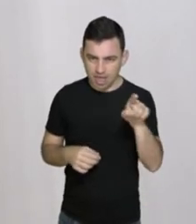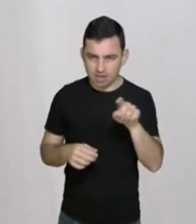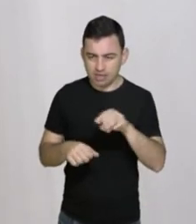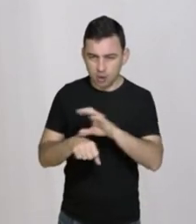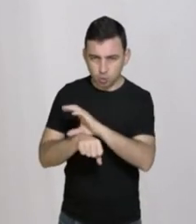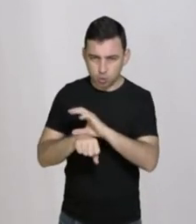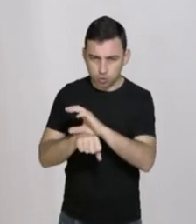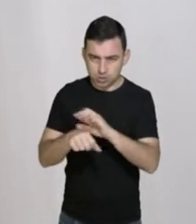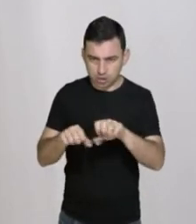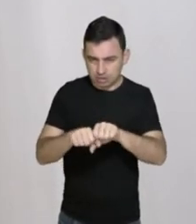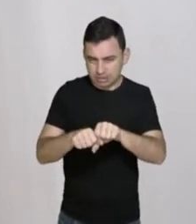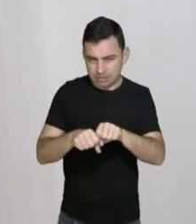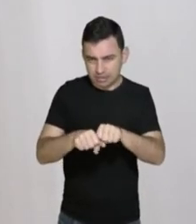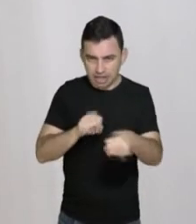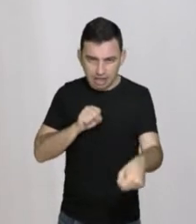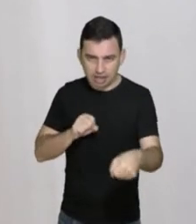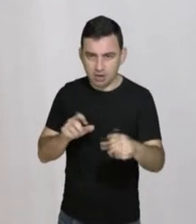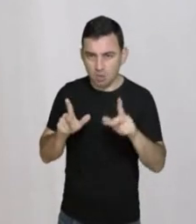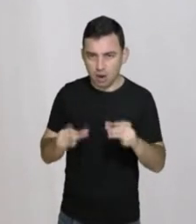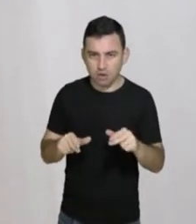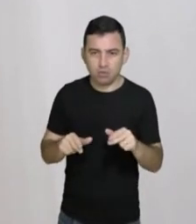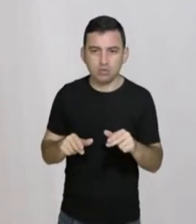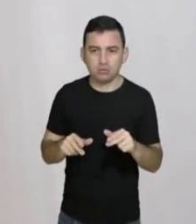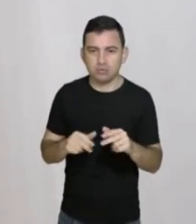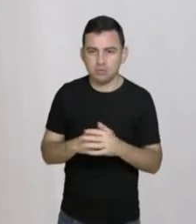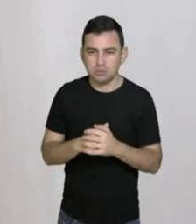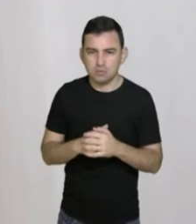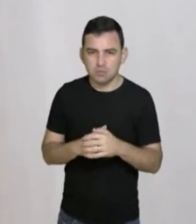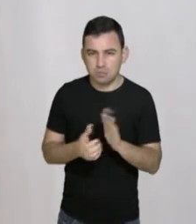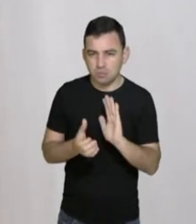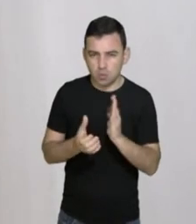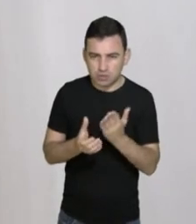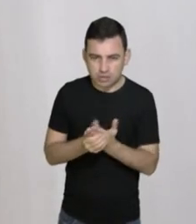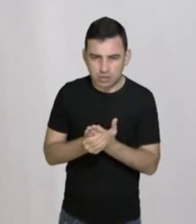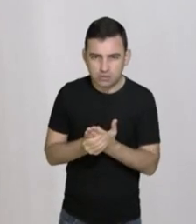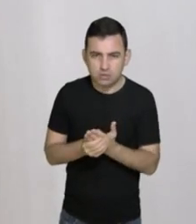Constituição, que estão rasgando o processo